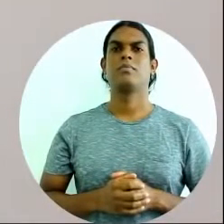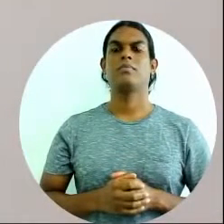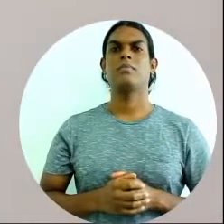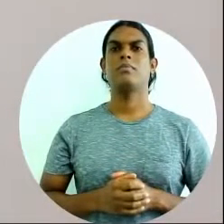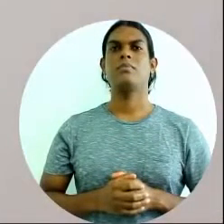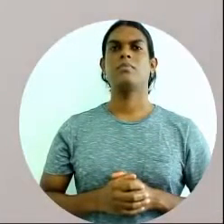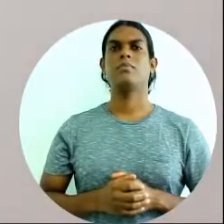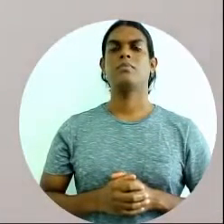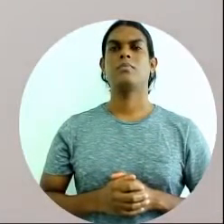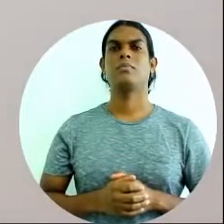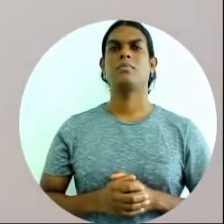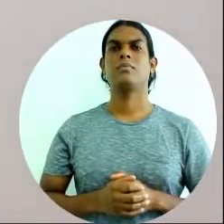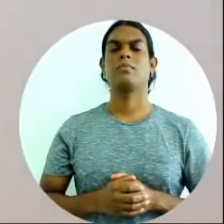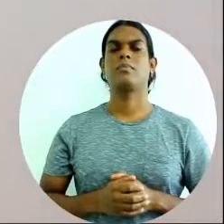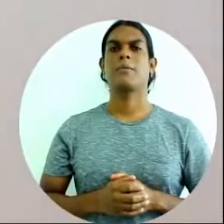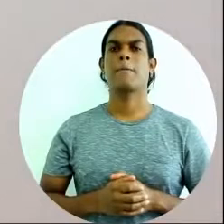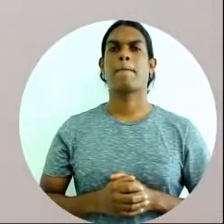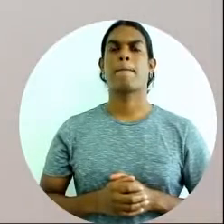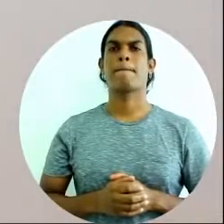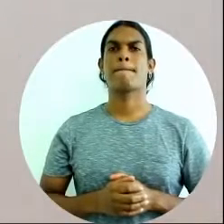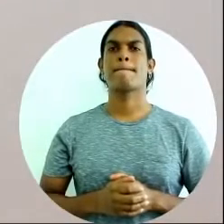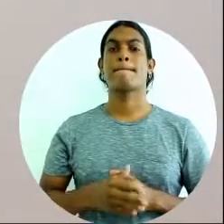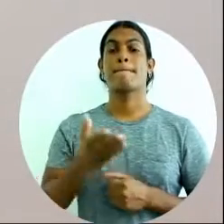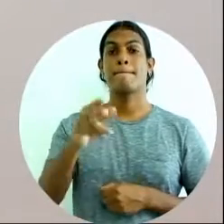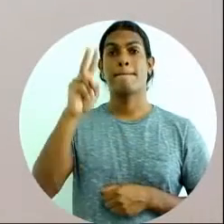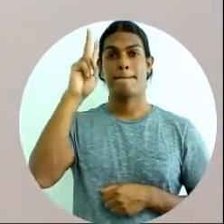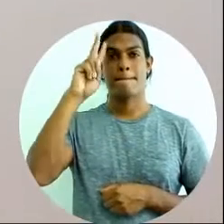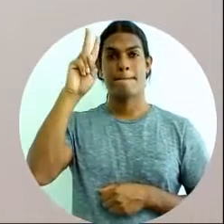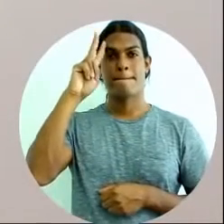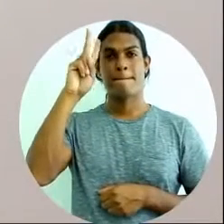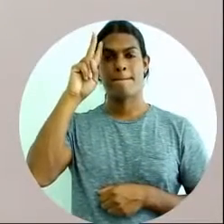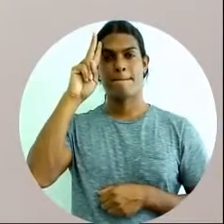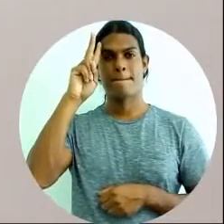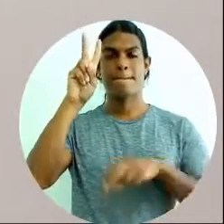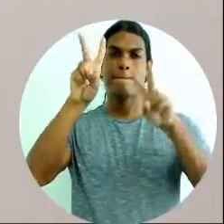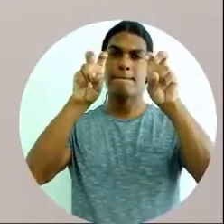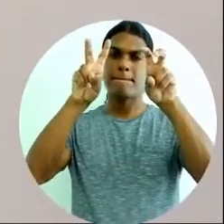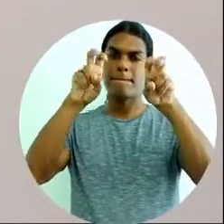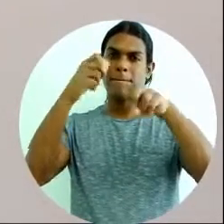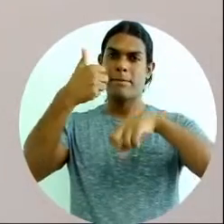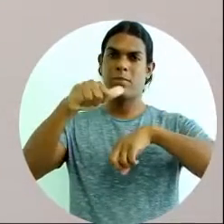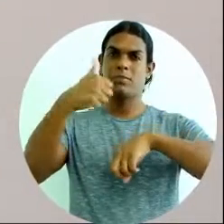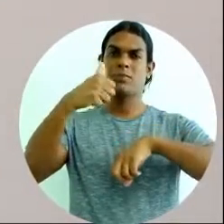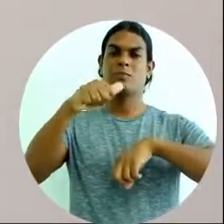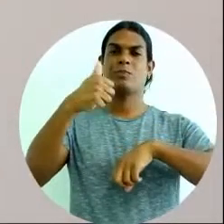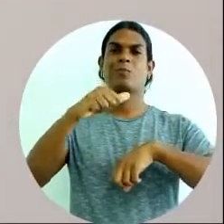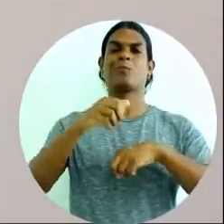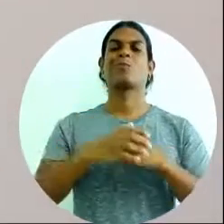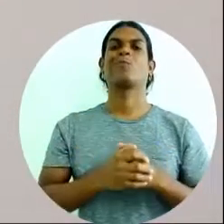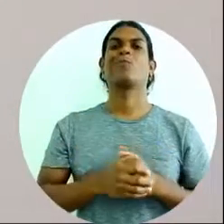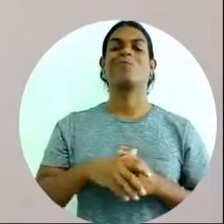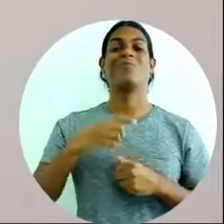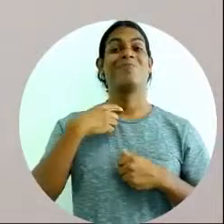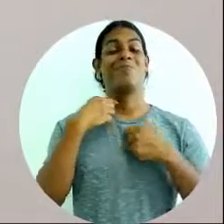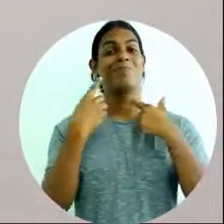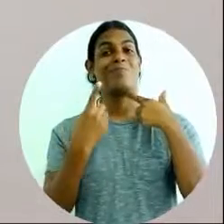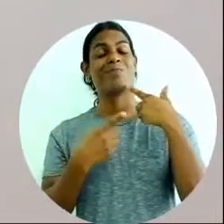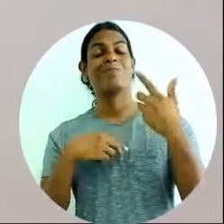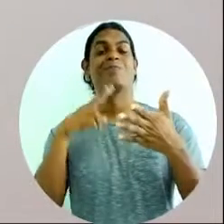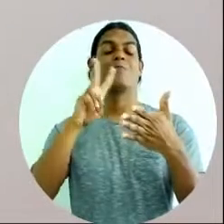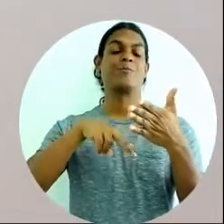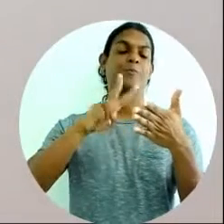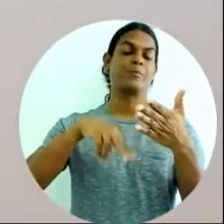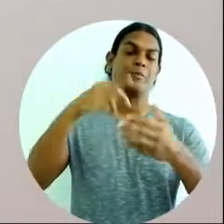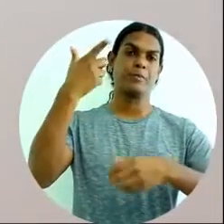o desenvolvimento das competências. Você está lembrado da competência 1? Qualquer coisa,